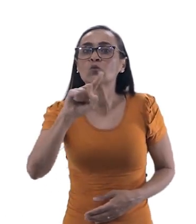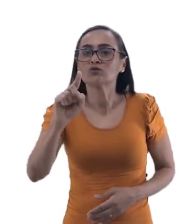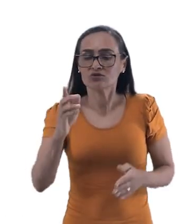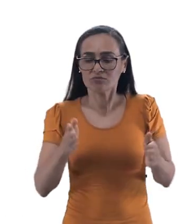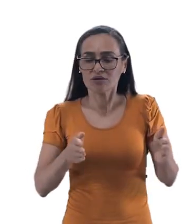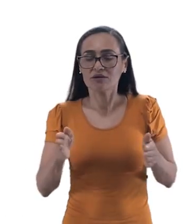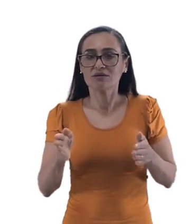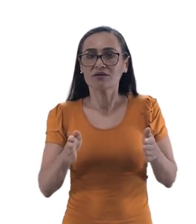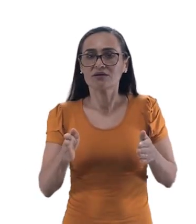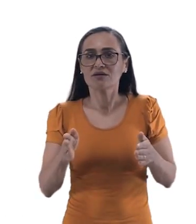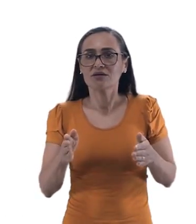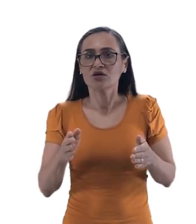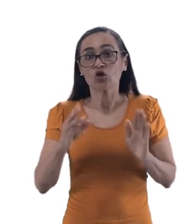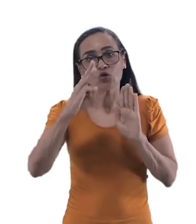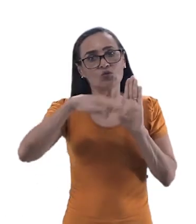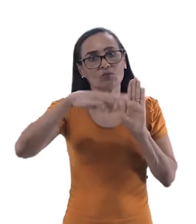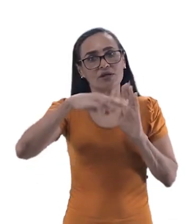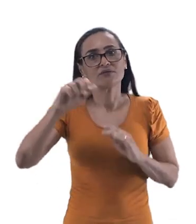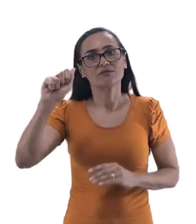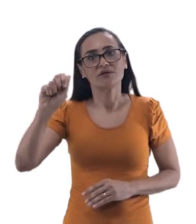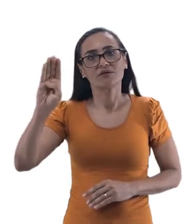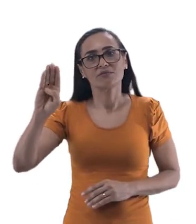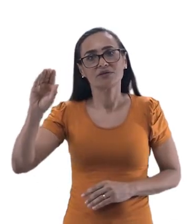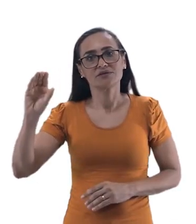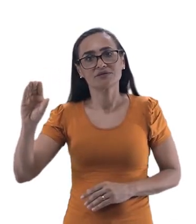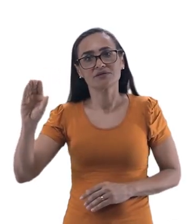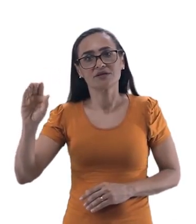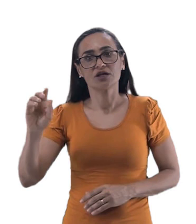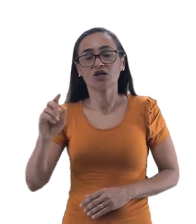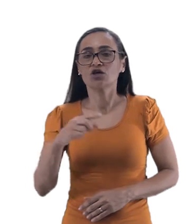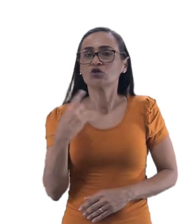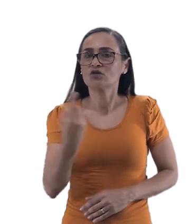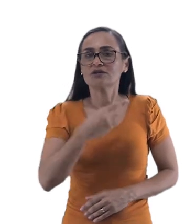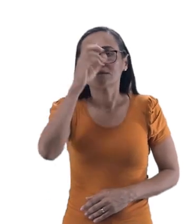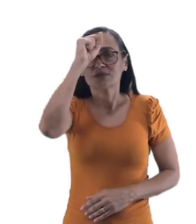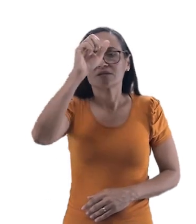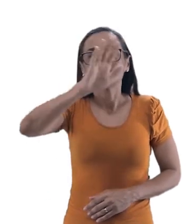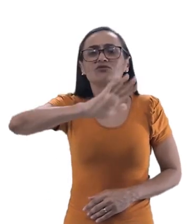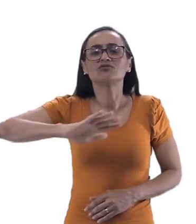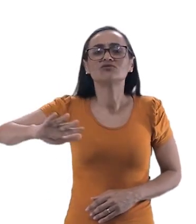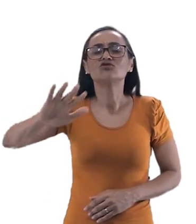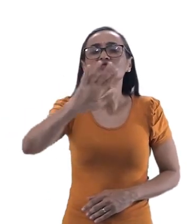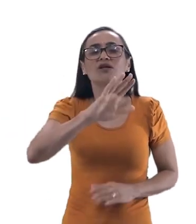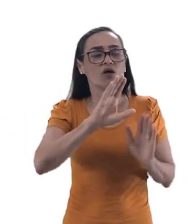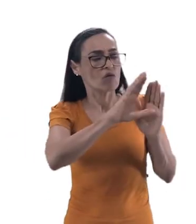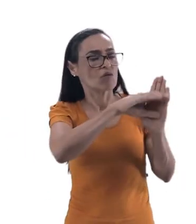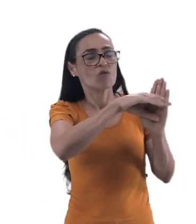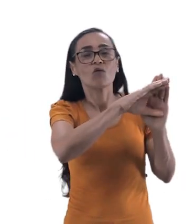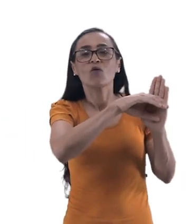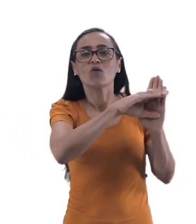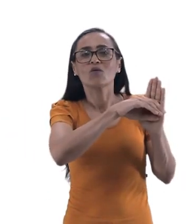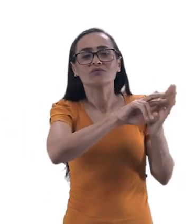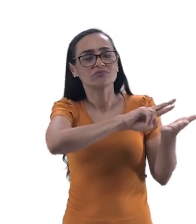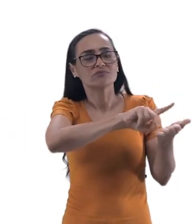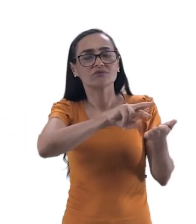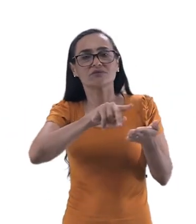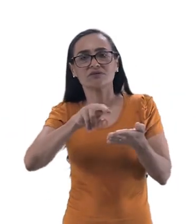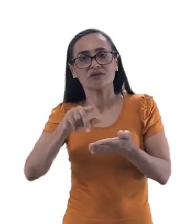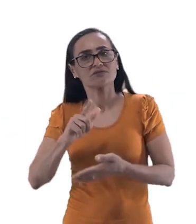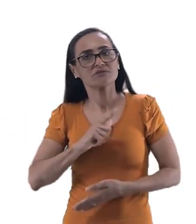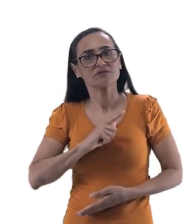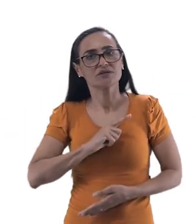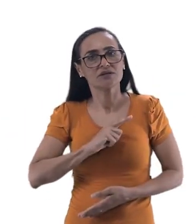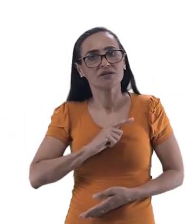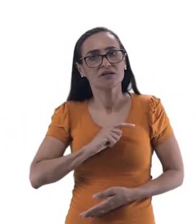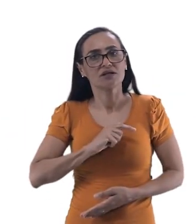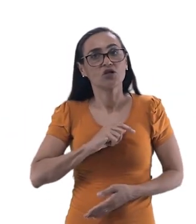última etapa do método ABC. Tá? Então, nós vimos de uma forma geral os